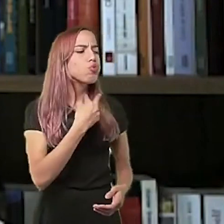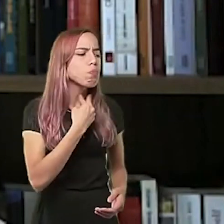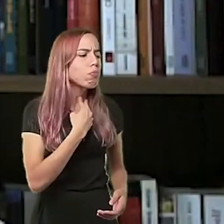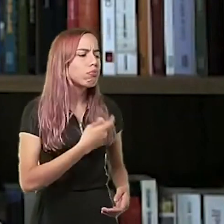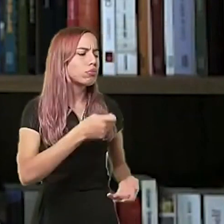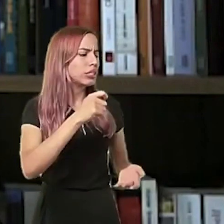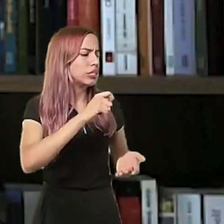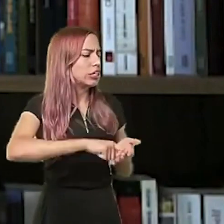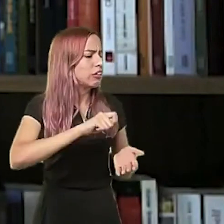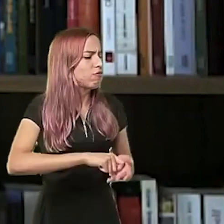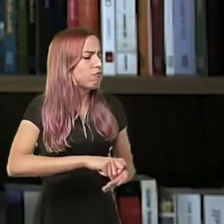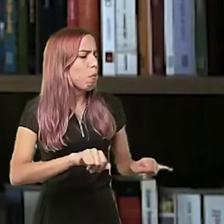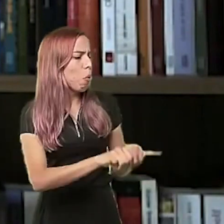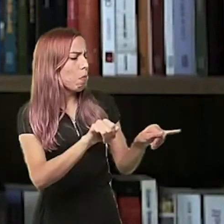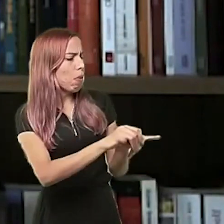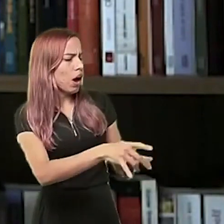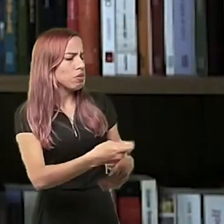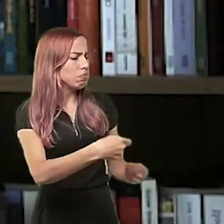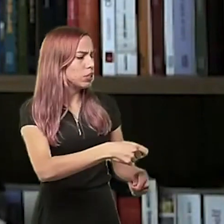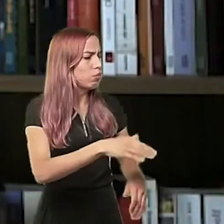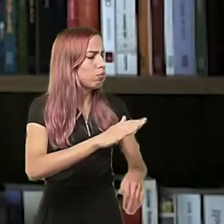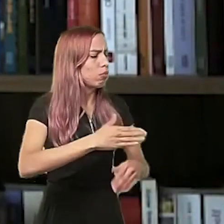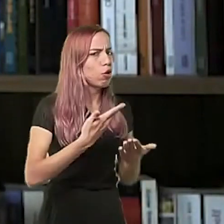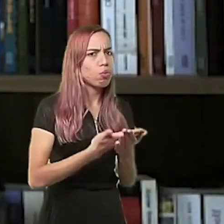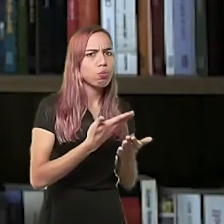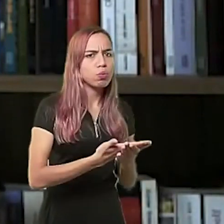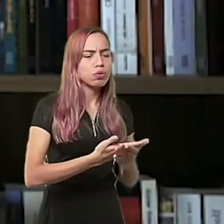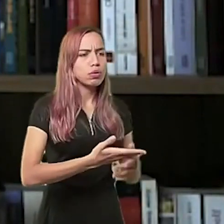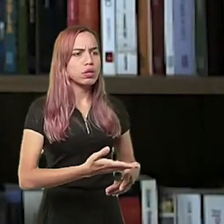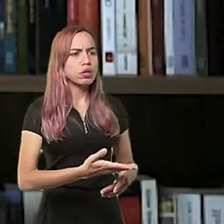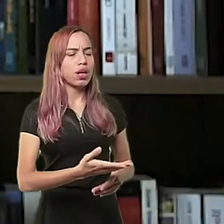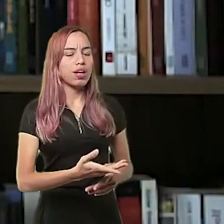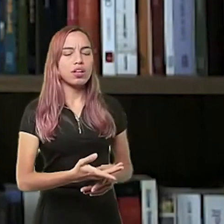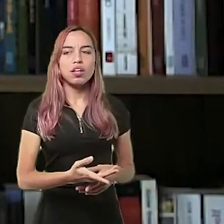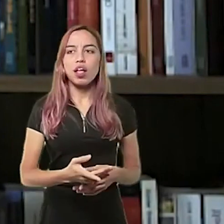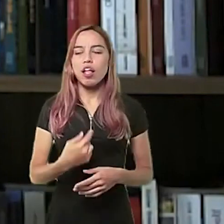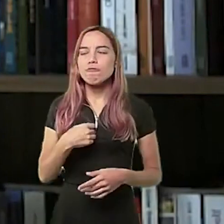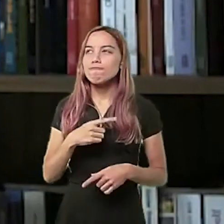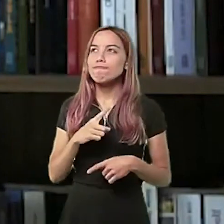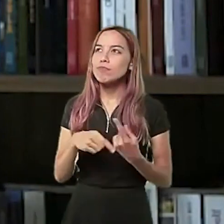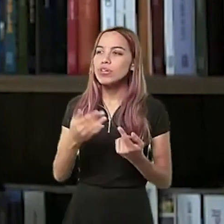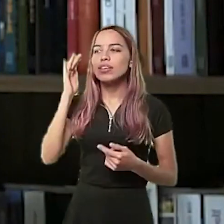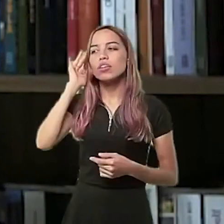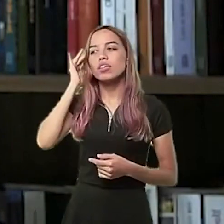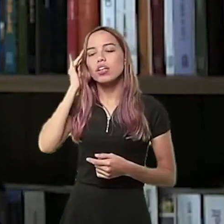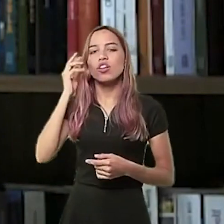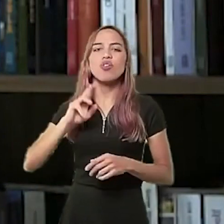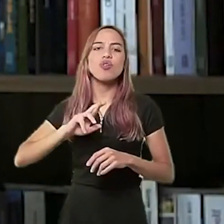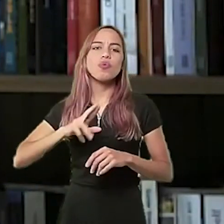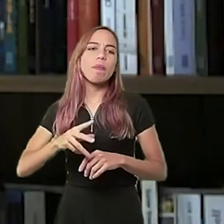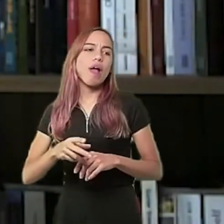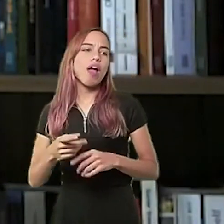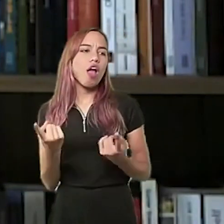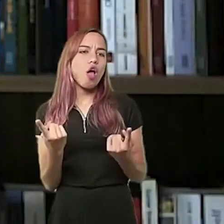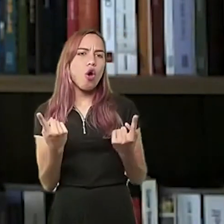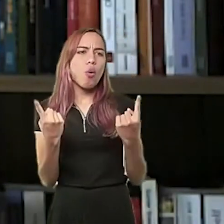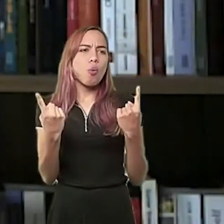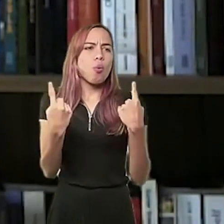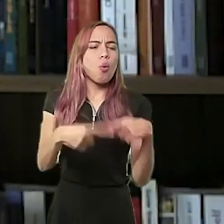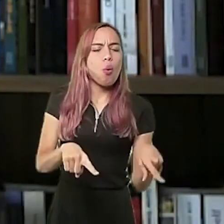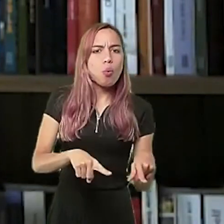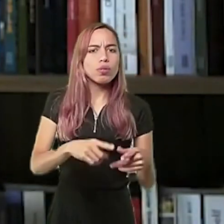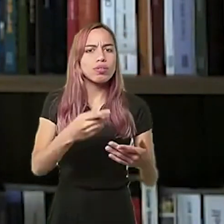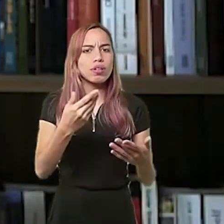quê. Eu compreendi ela, eu acho que não era nada contra a arte, mas talvez